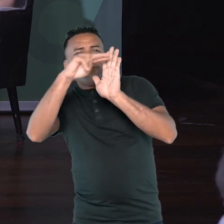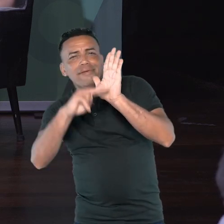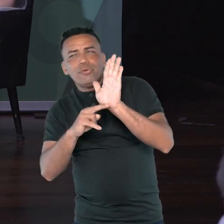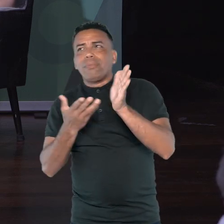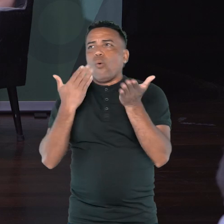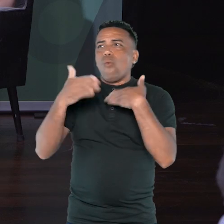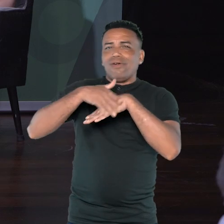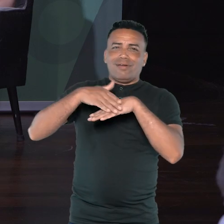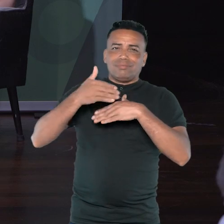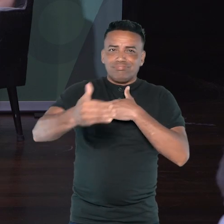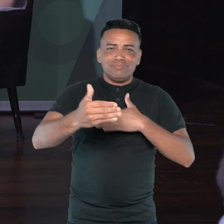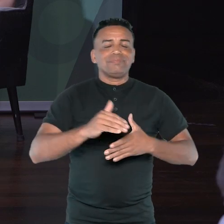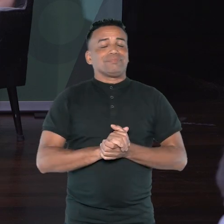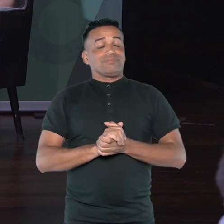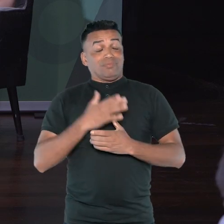como leitor